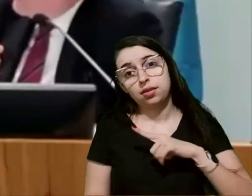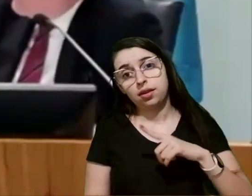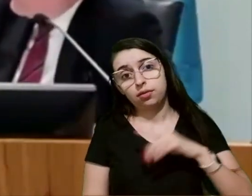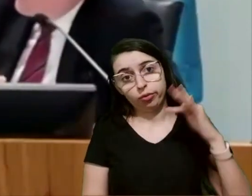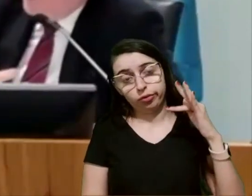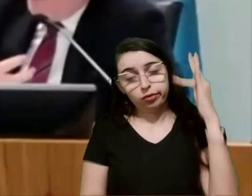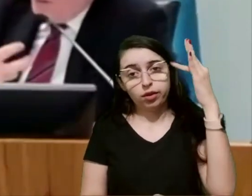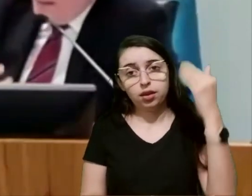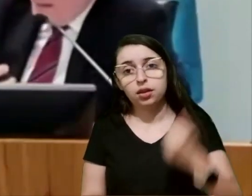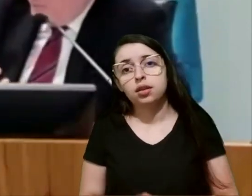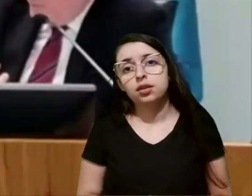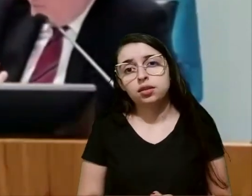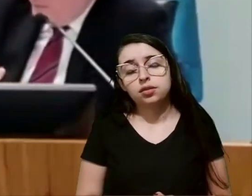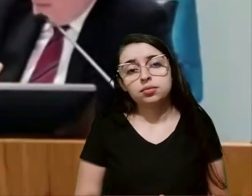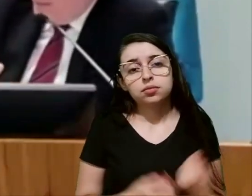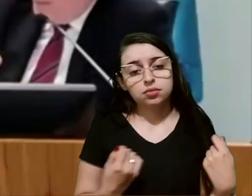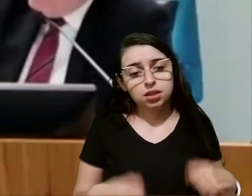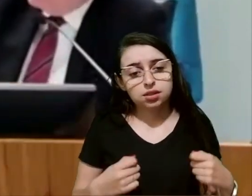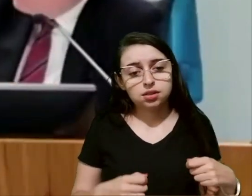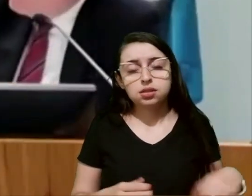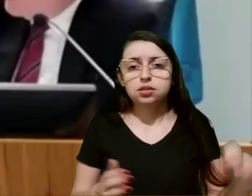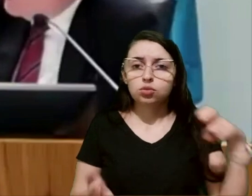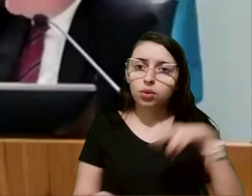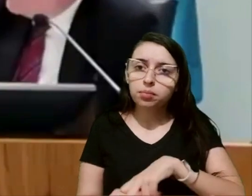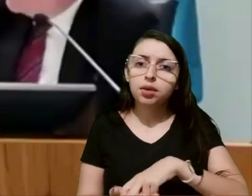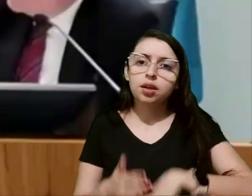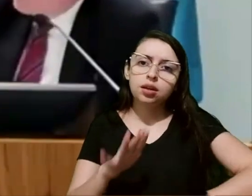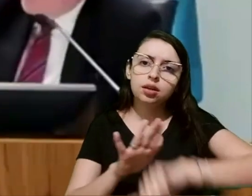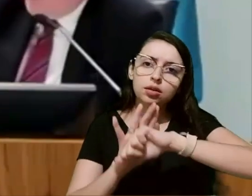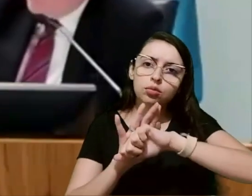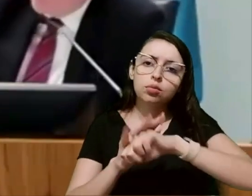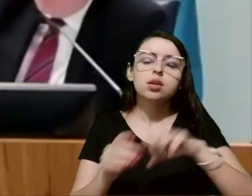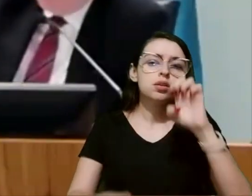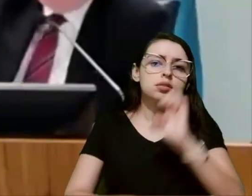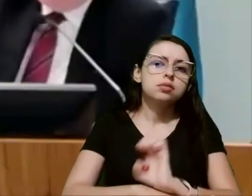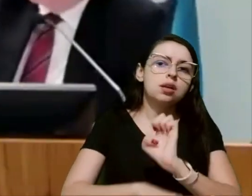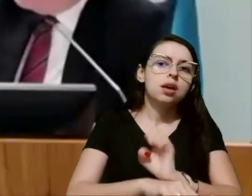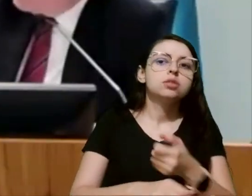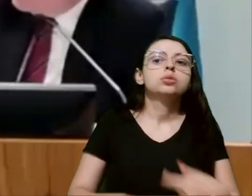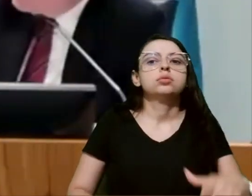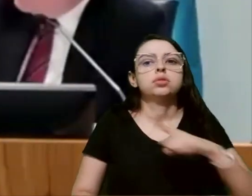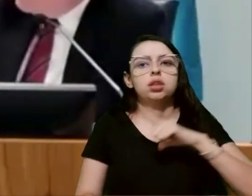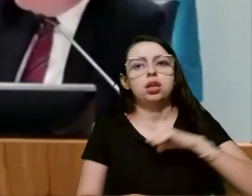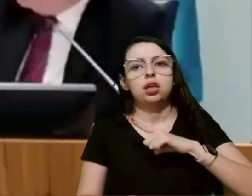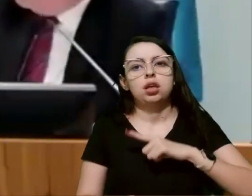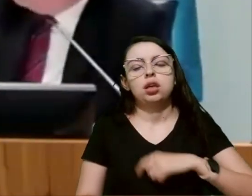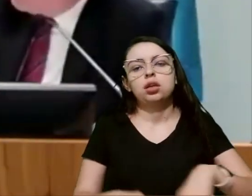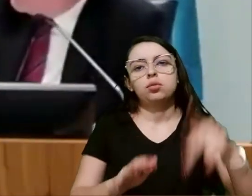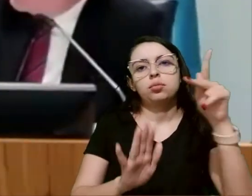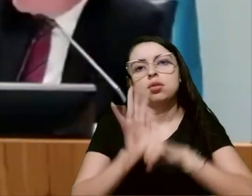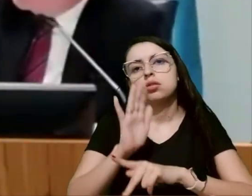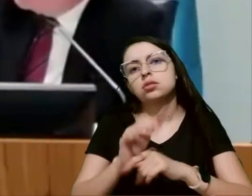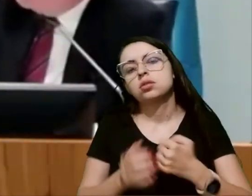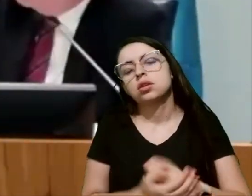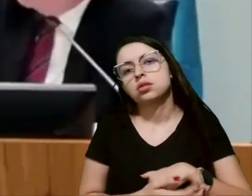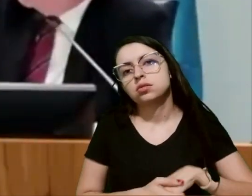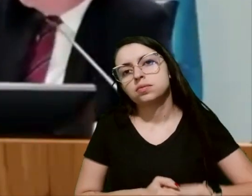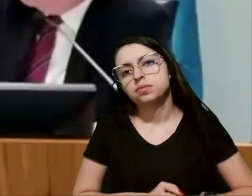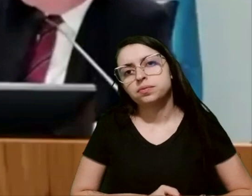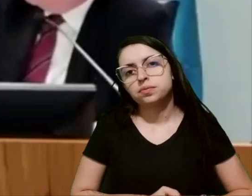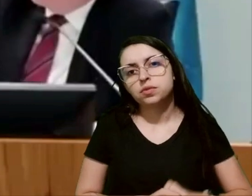uma crença. Eu creio que devo cumprir uma sentença judicial porque o Estado tem o monopólio da